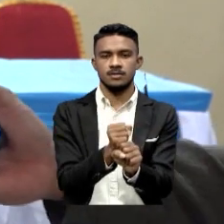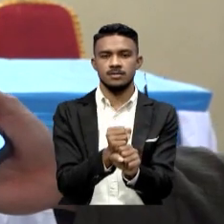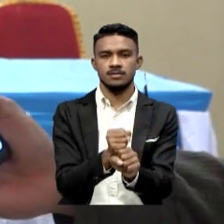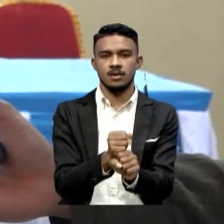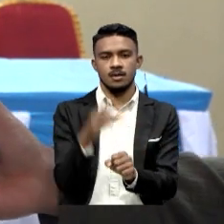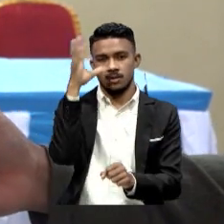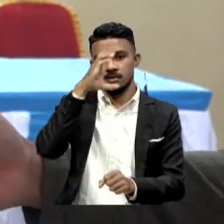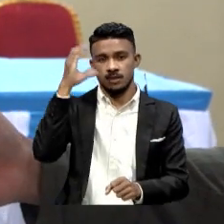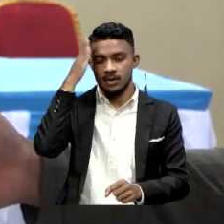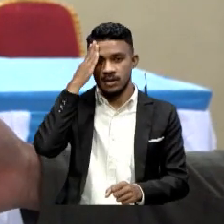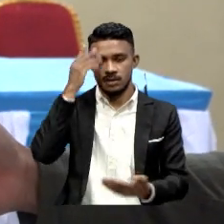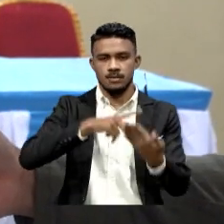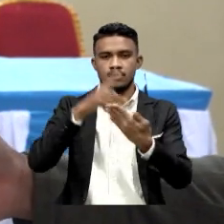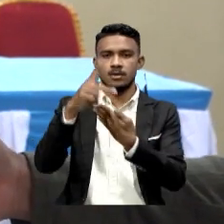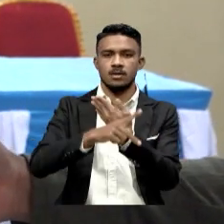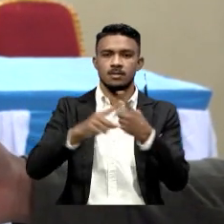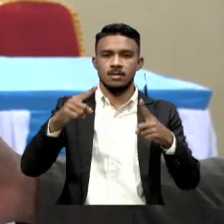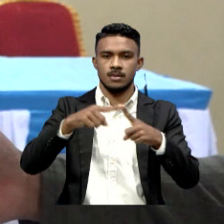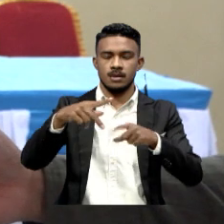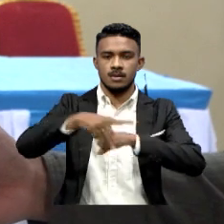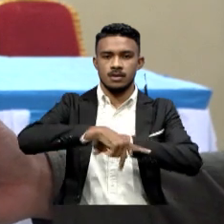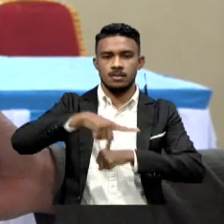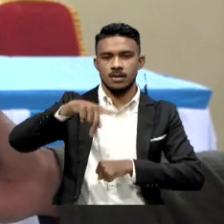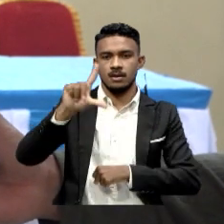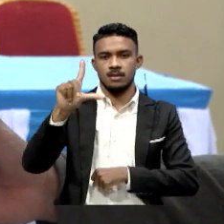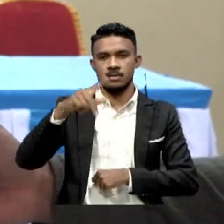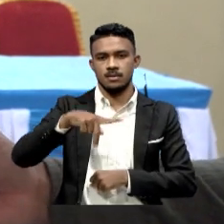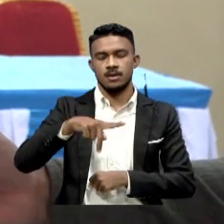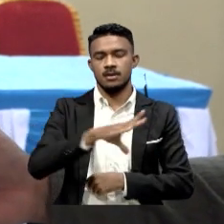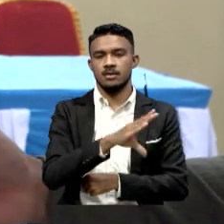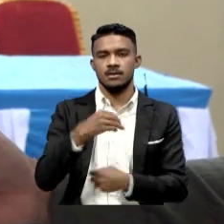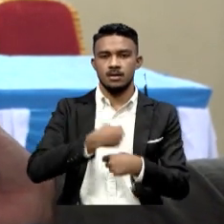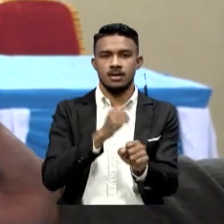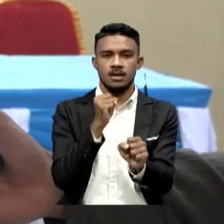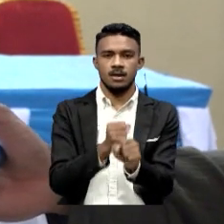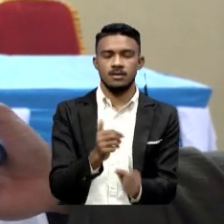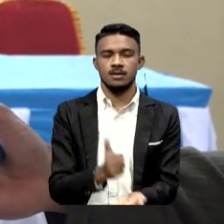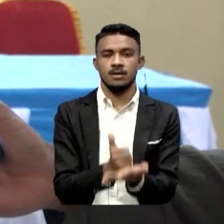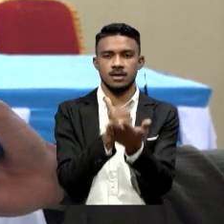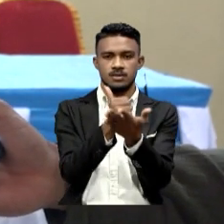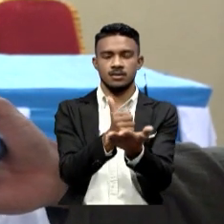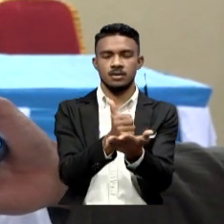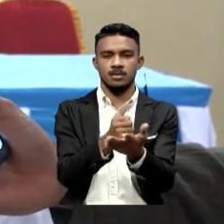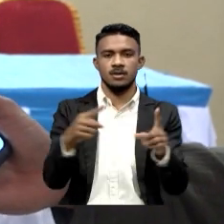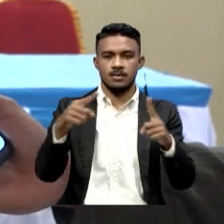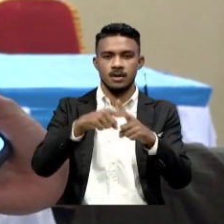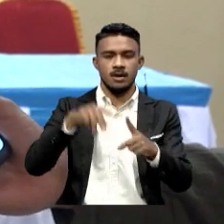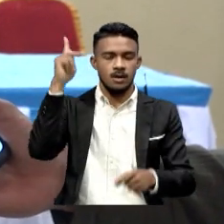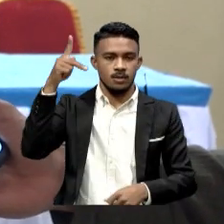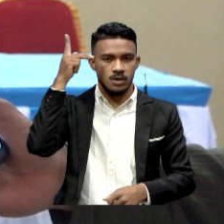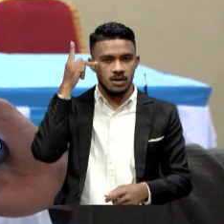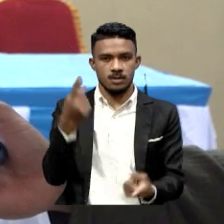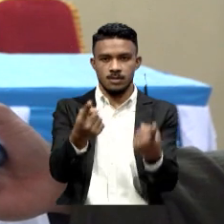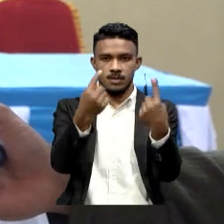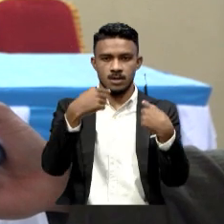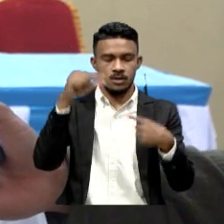pesquisa no programa ba Partido PLP, no halo contribui ba política quando mai a